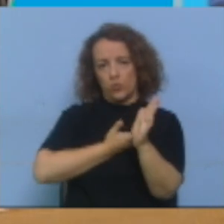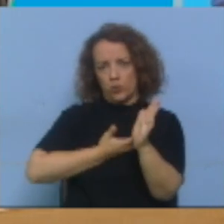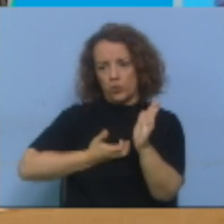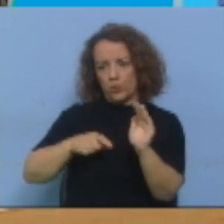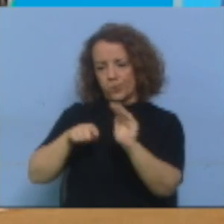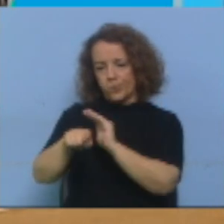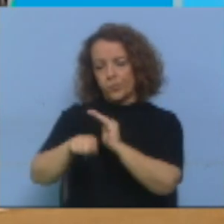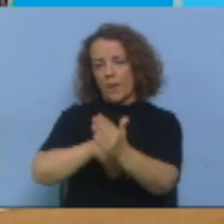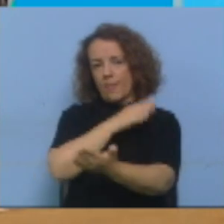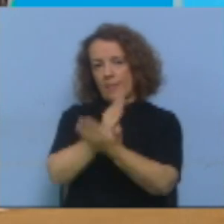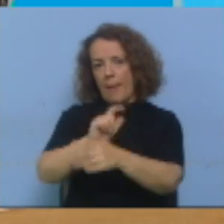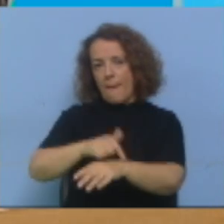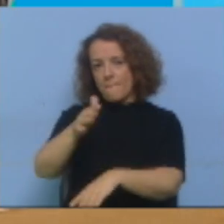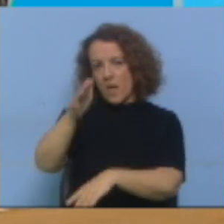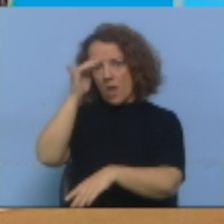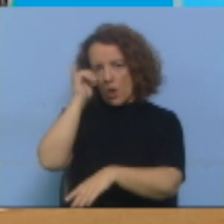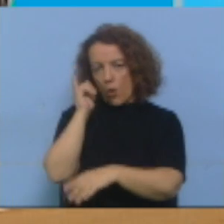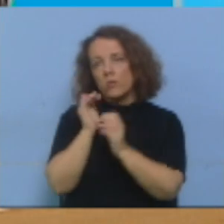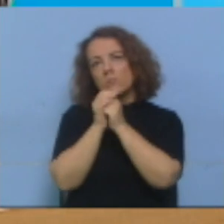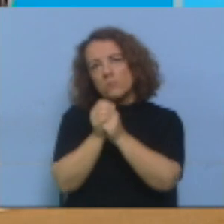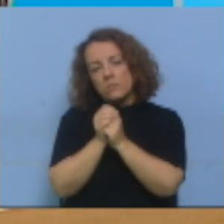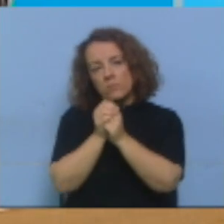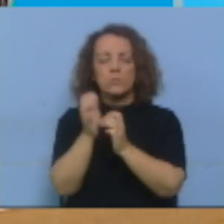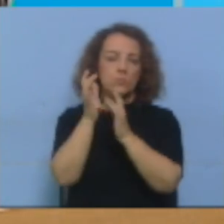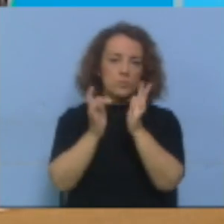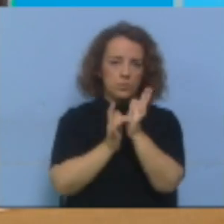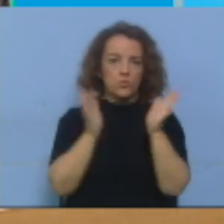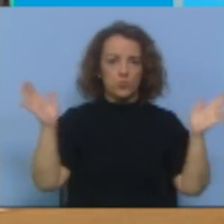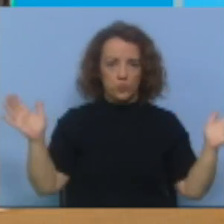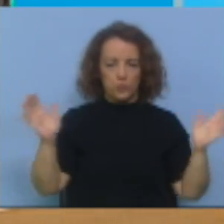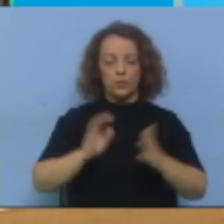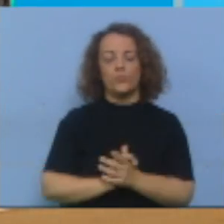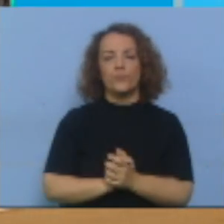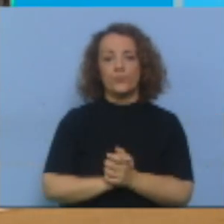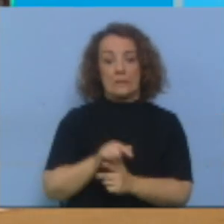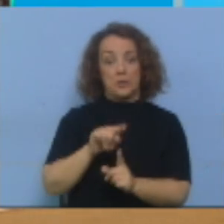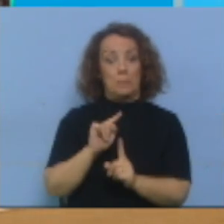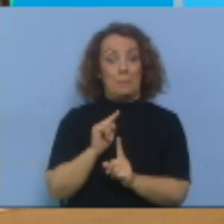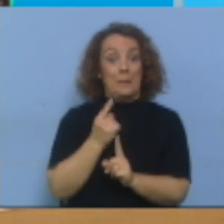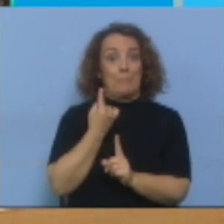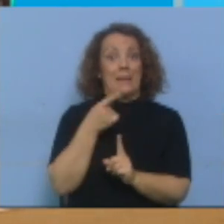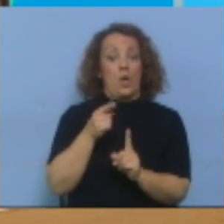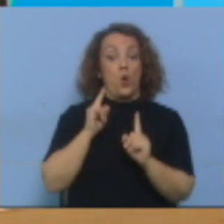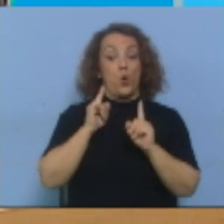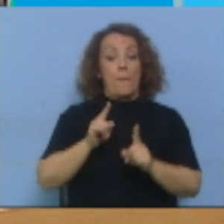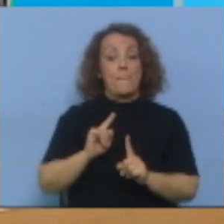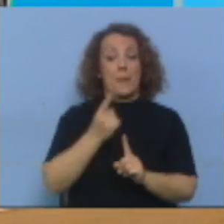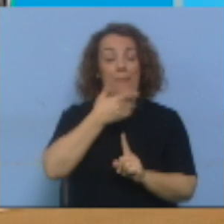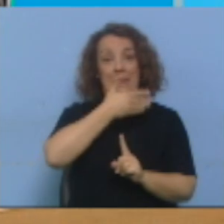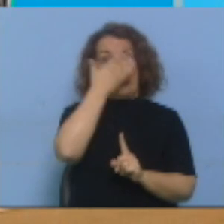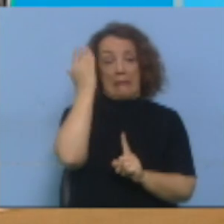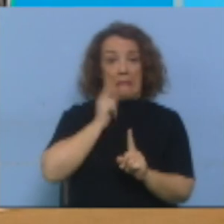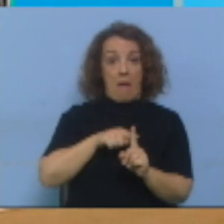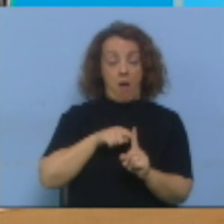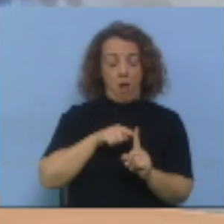até à meia-noite se faz uma adoração do Senhor. E esta é o iniciar do primeiro dia. Essa